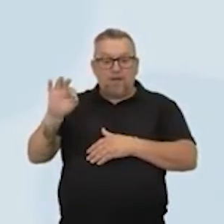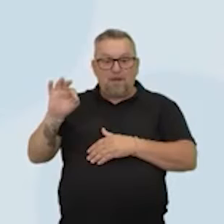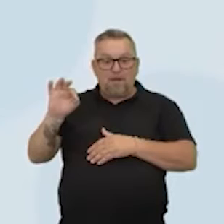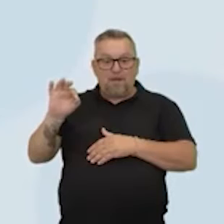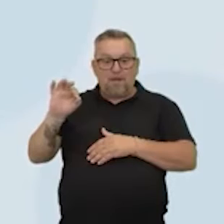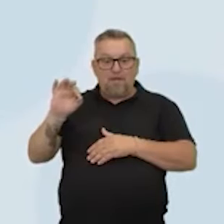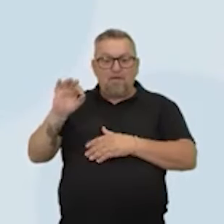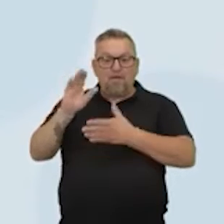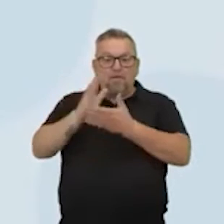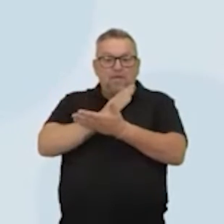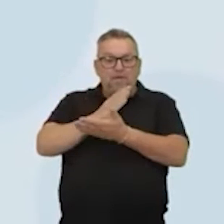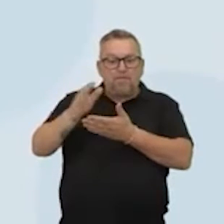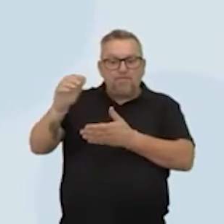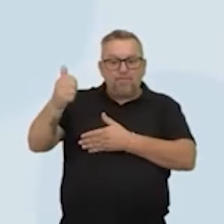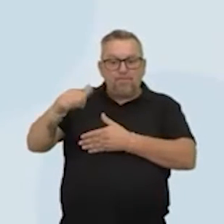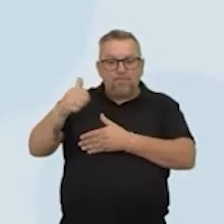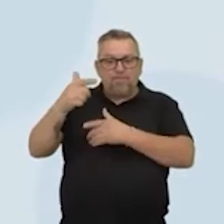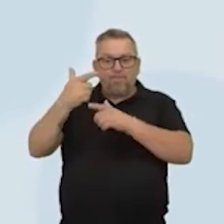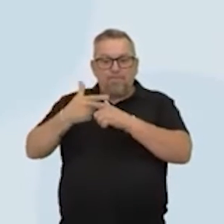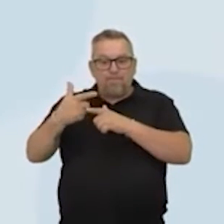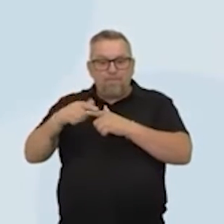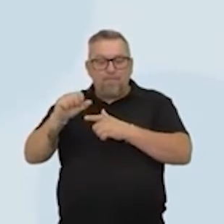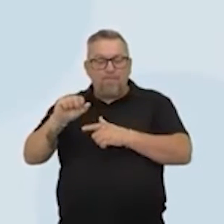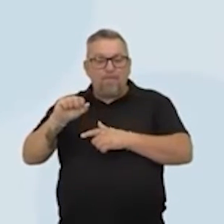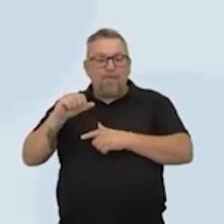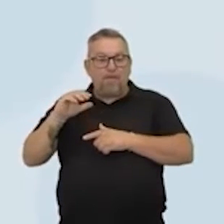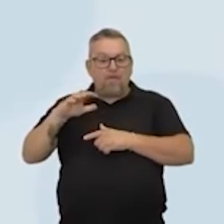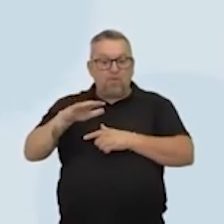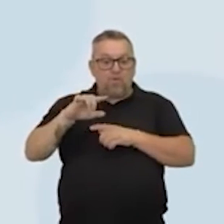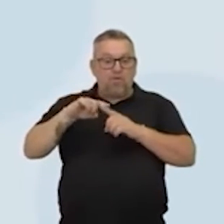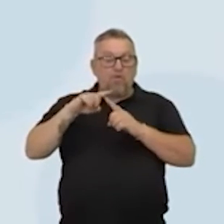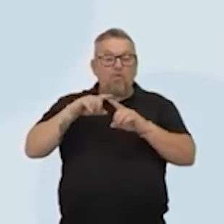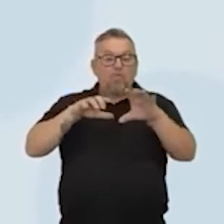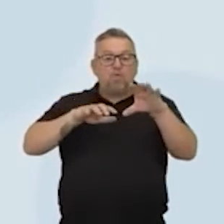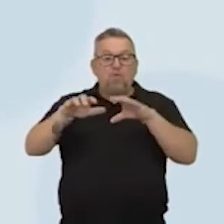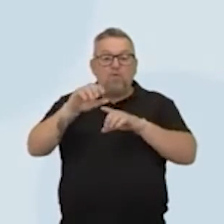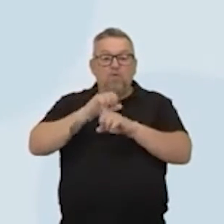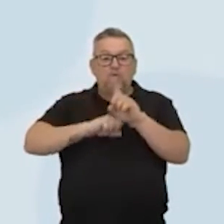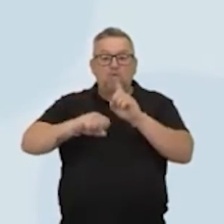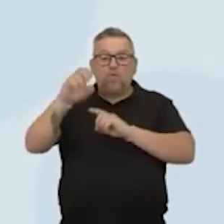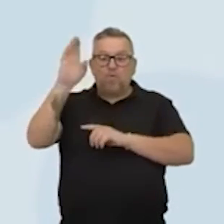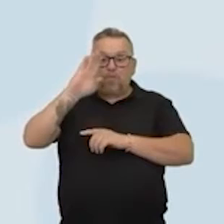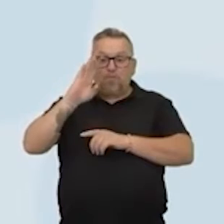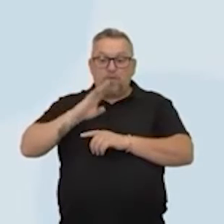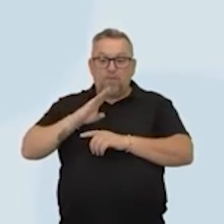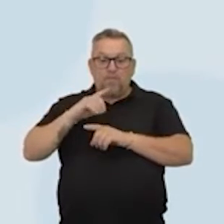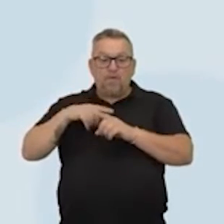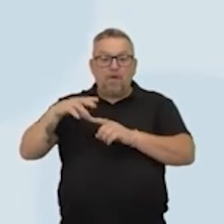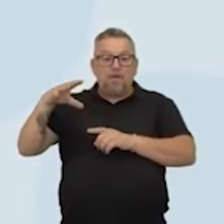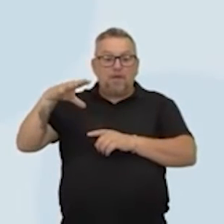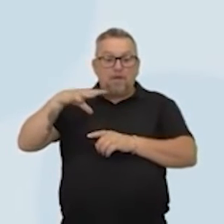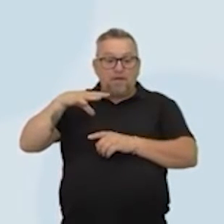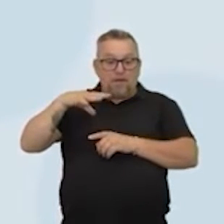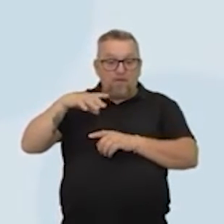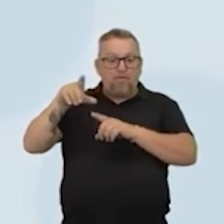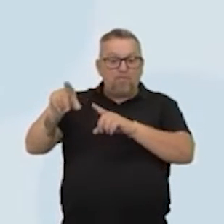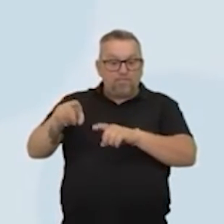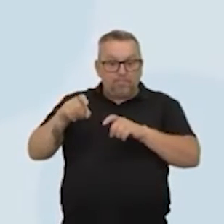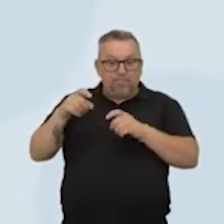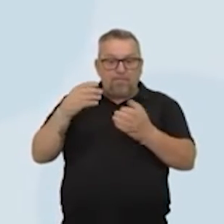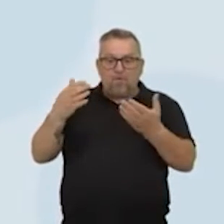EF08GE10, que é distinguir e analisar conflitos e ações dos movimentos sociais brasileiros no campo e na